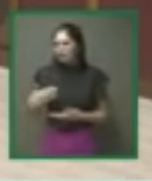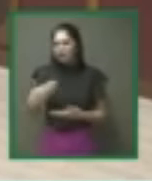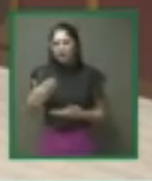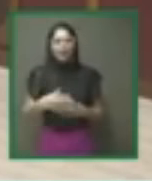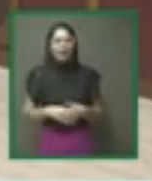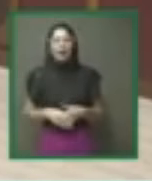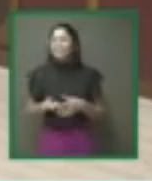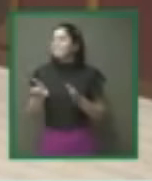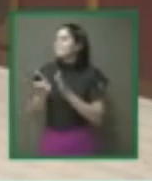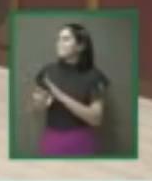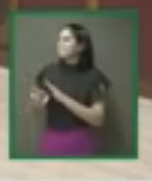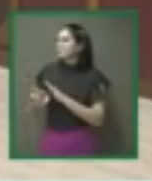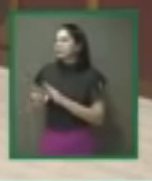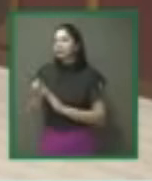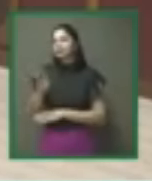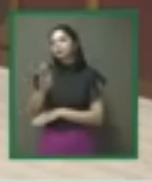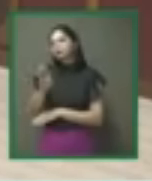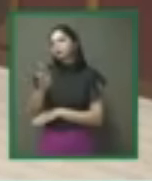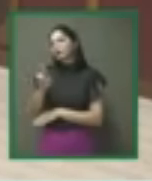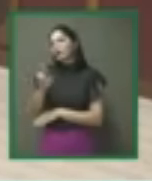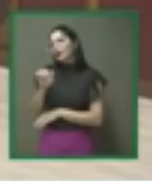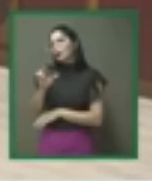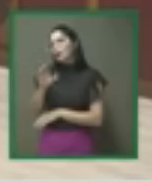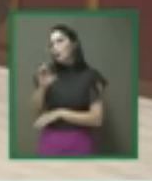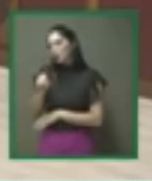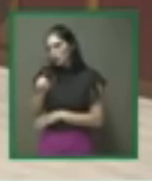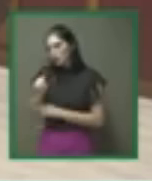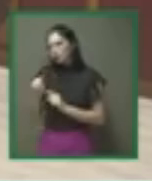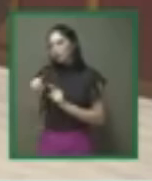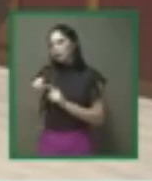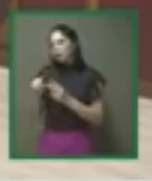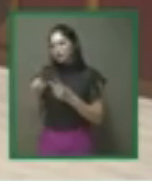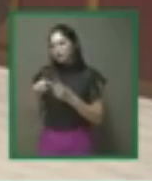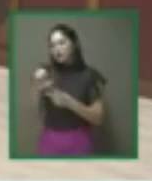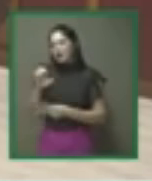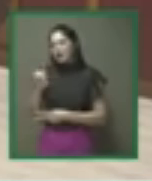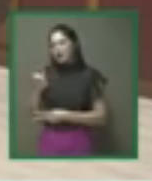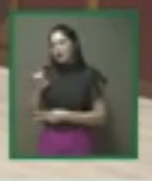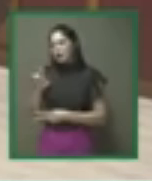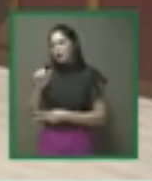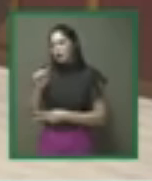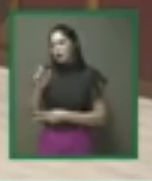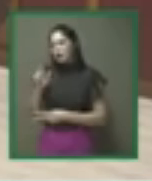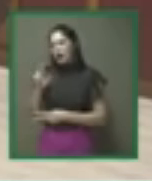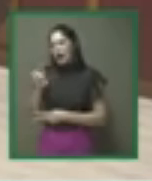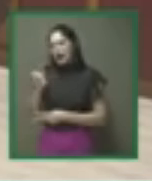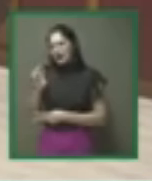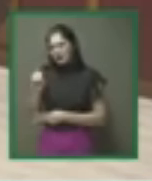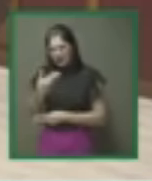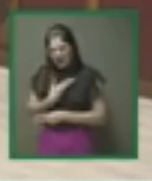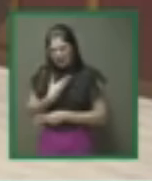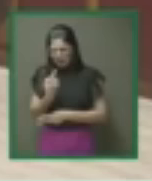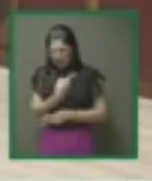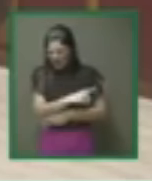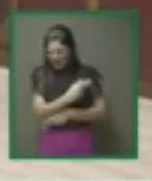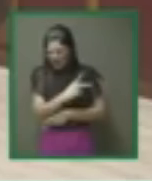Ejel. O Bruno, ele. O Eduardo, ele era amigo do Bruno também?